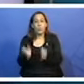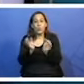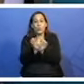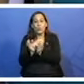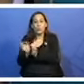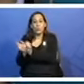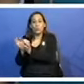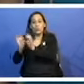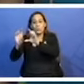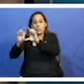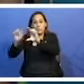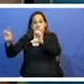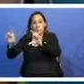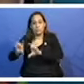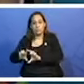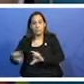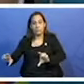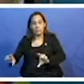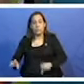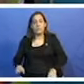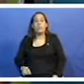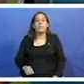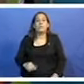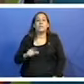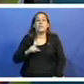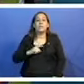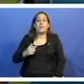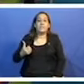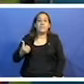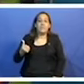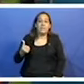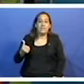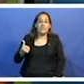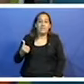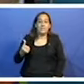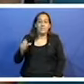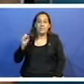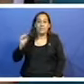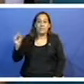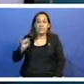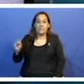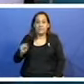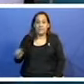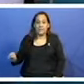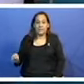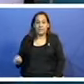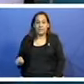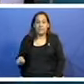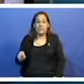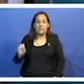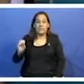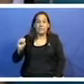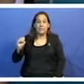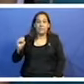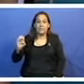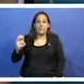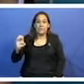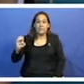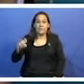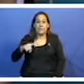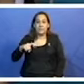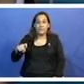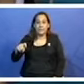Todas as estrofes desse cordel são compostas de seis versos, ou seja, são